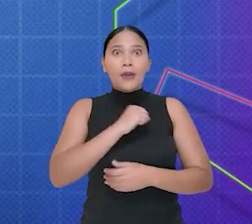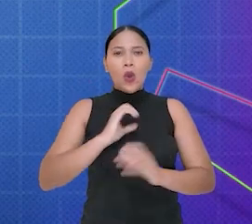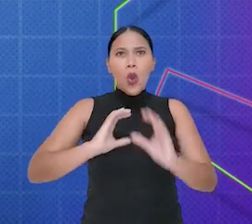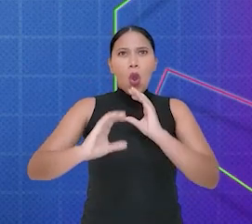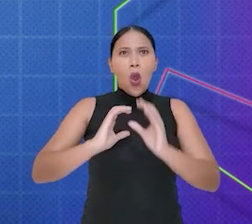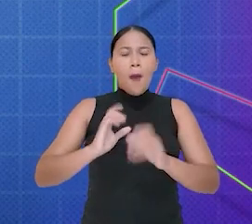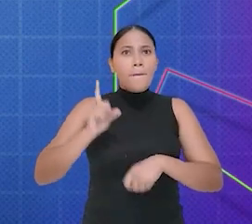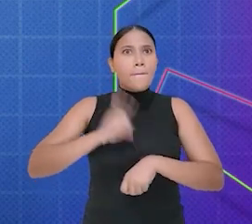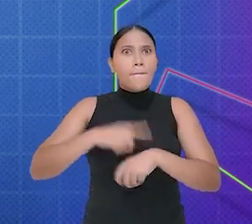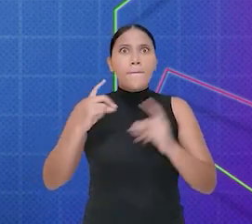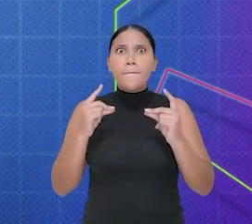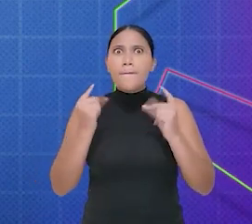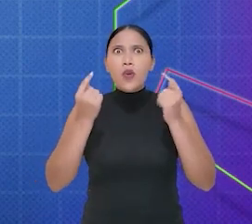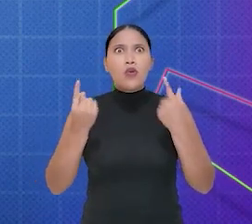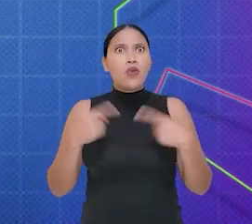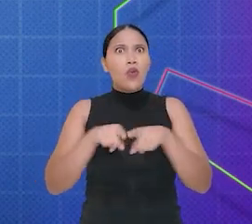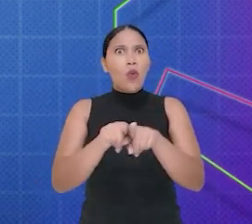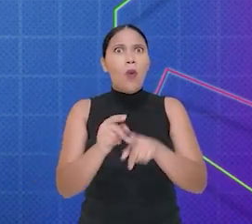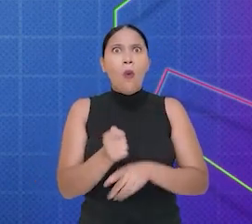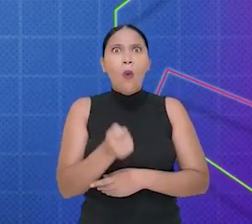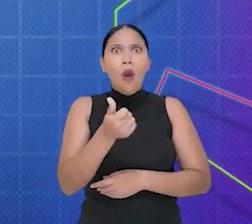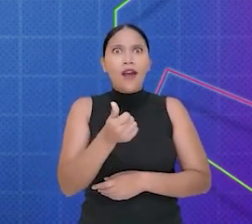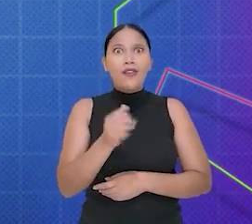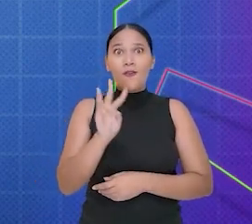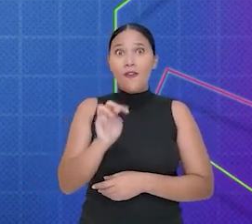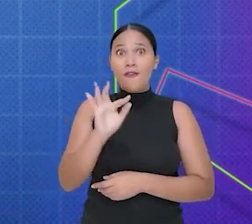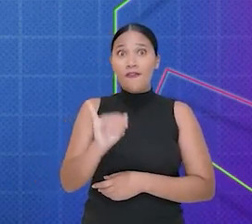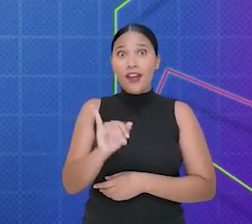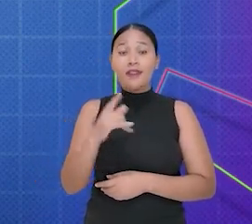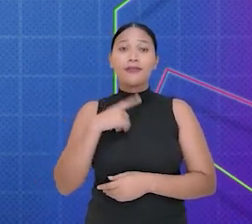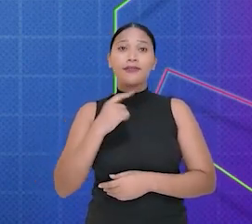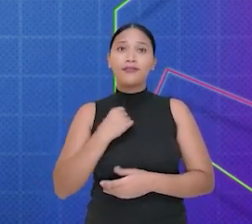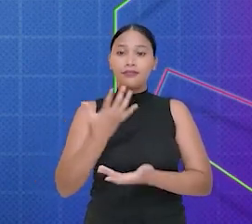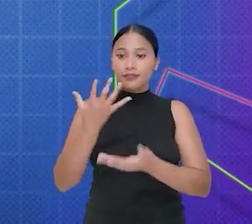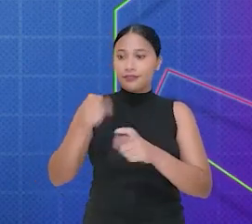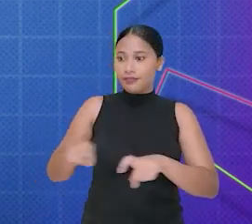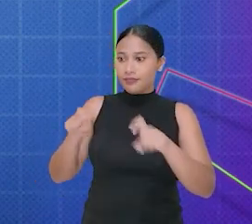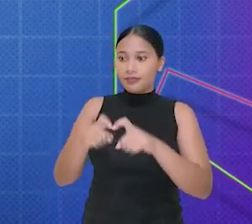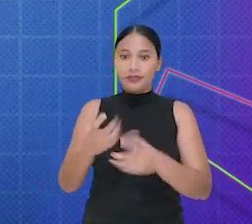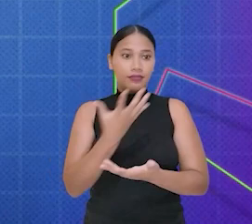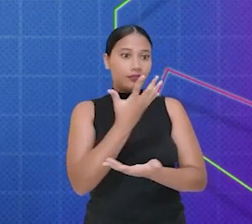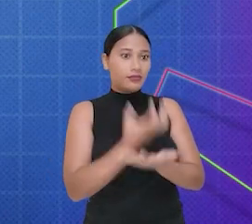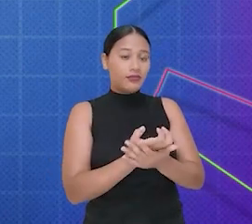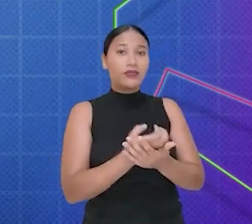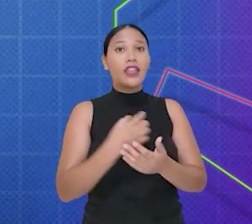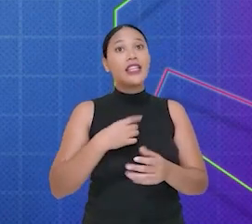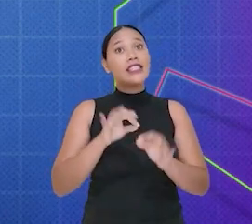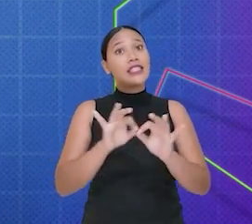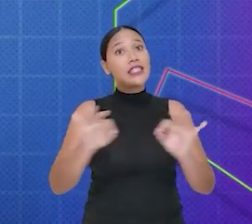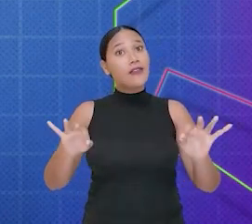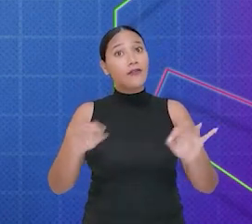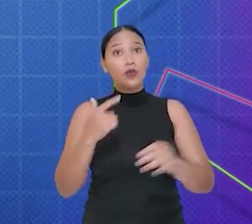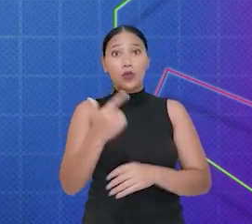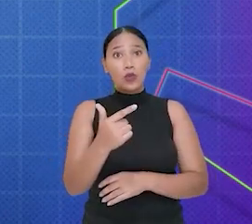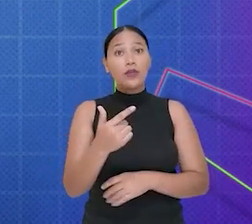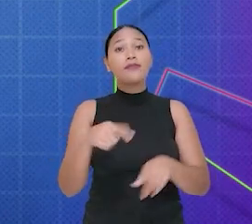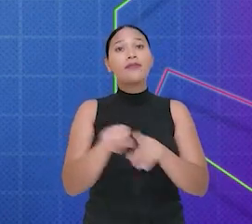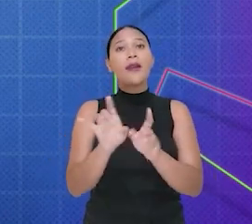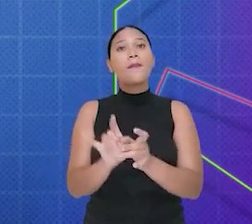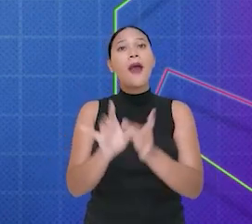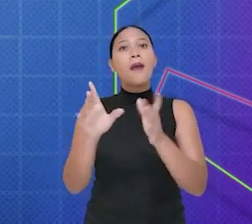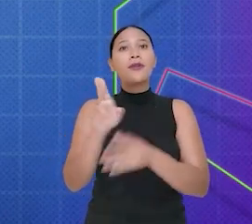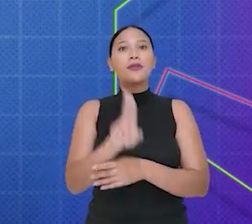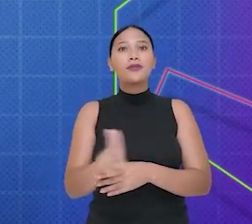rápidas e uma comunicação quase que instantânea. Já o Wi-Fi é utilizado para conectar o computador a uma rede sem fio.